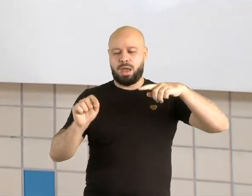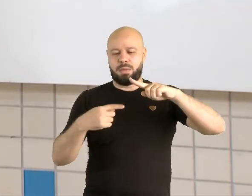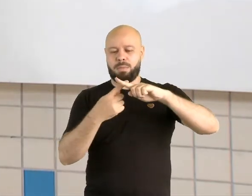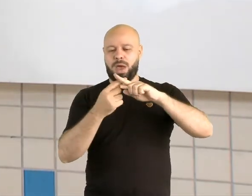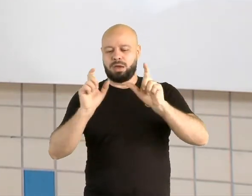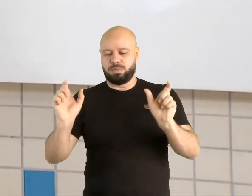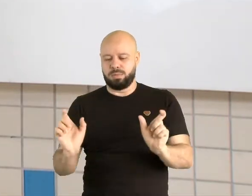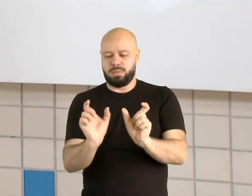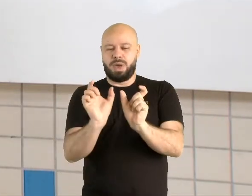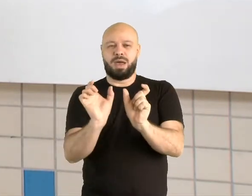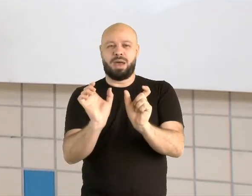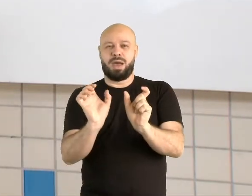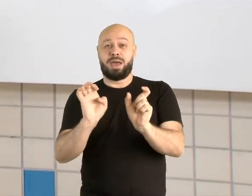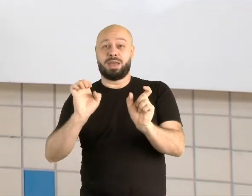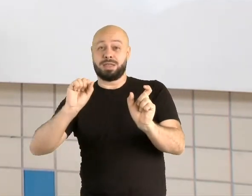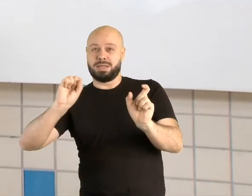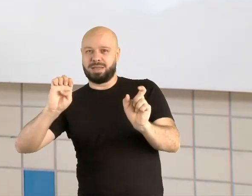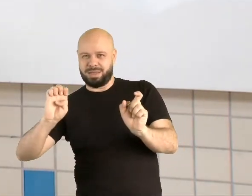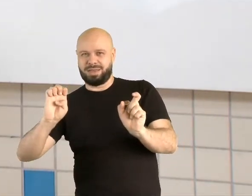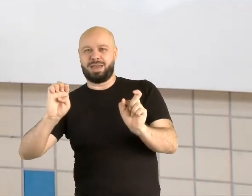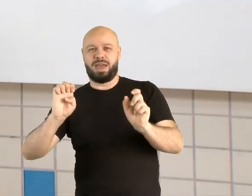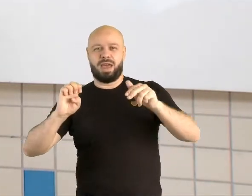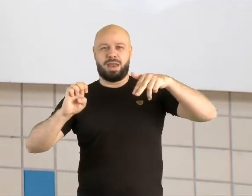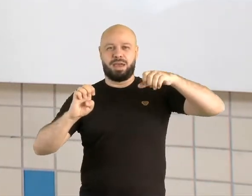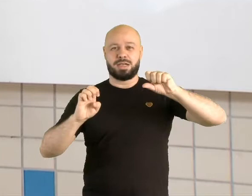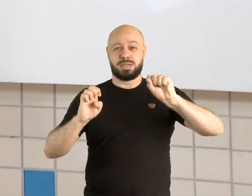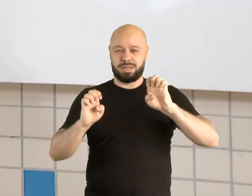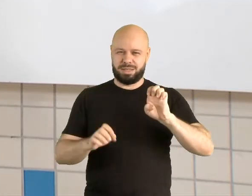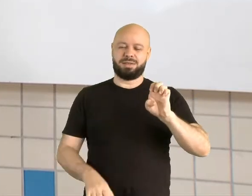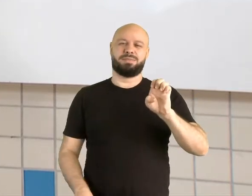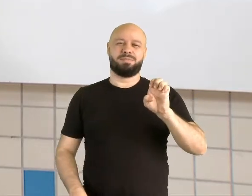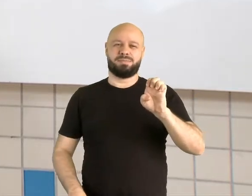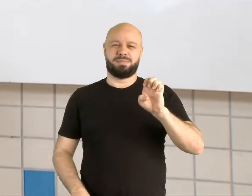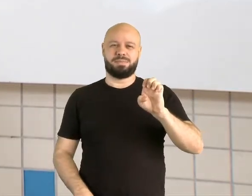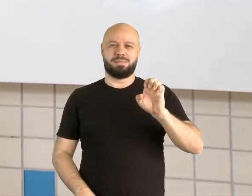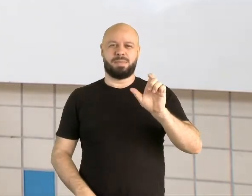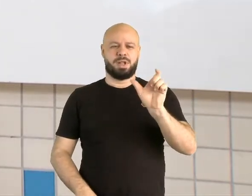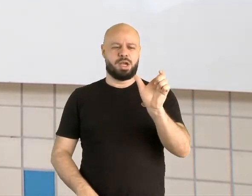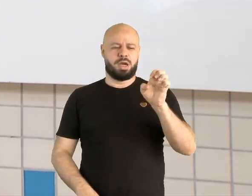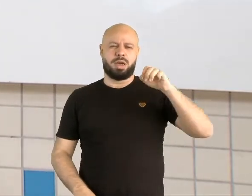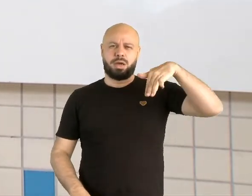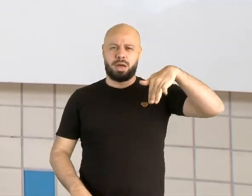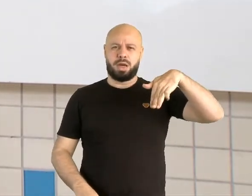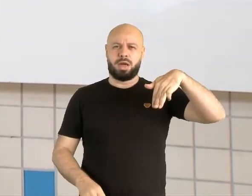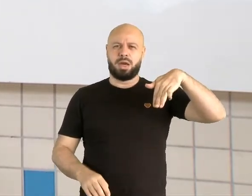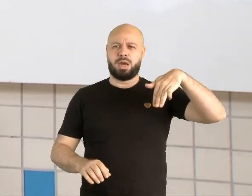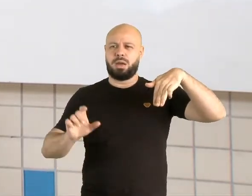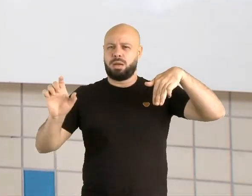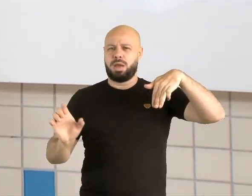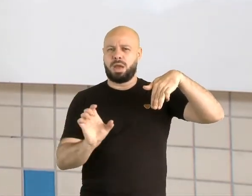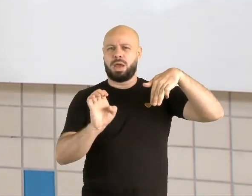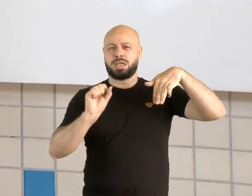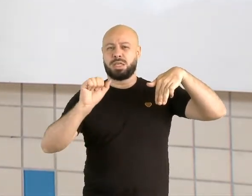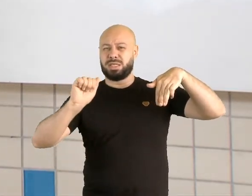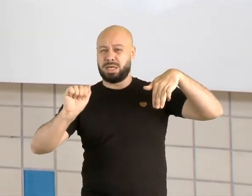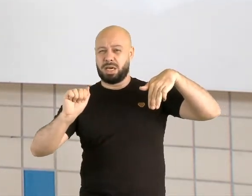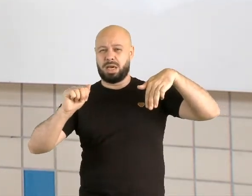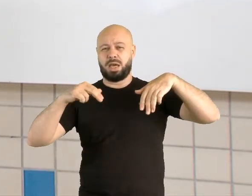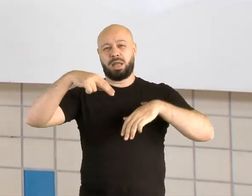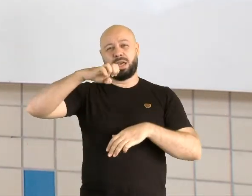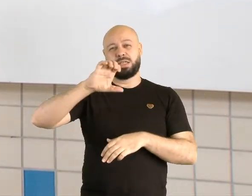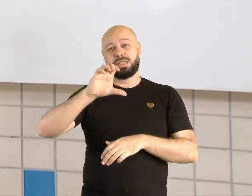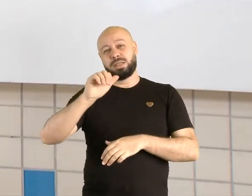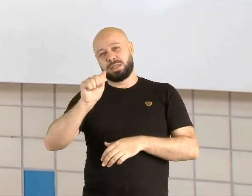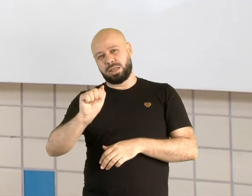o em com esse, vira nesse. Se eu junto o em com essa, vira nessa. Se eu junto o